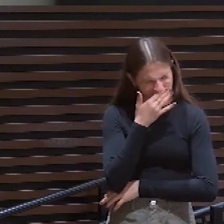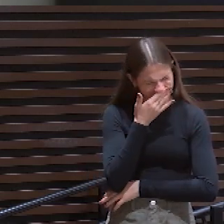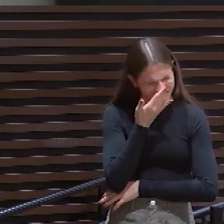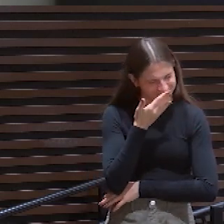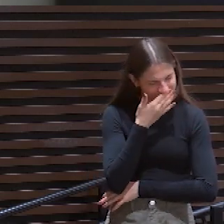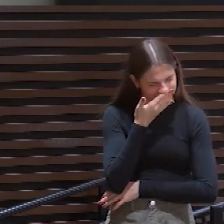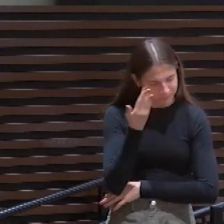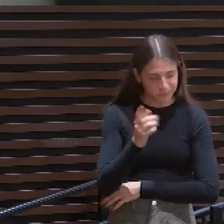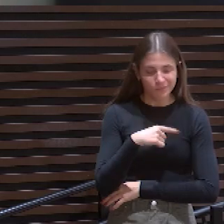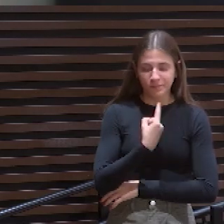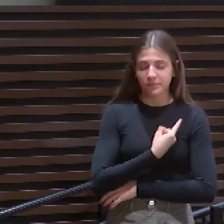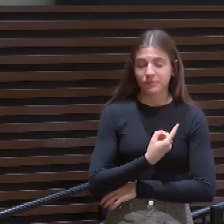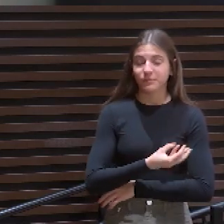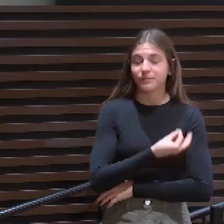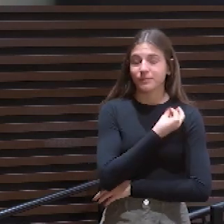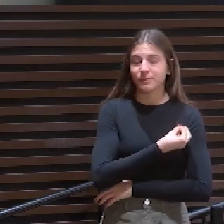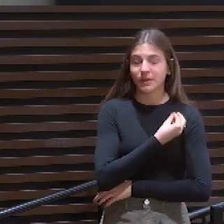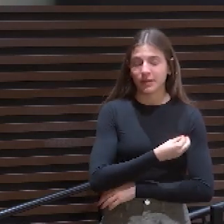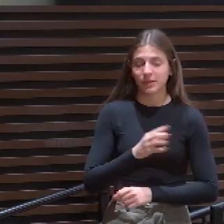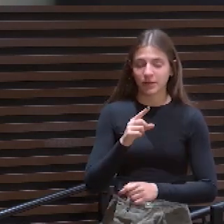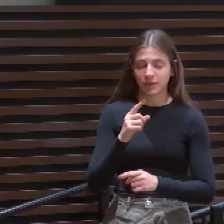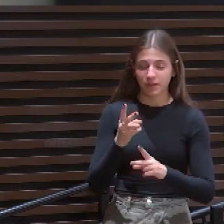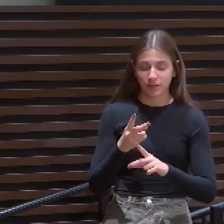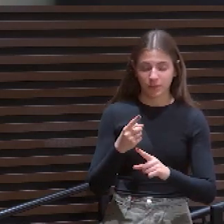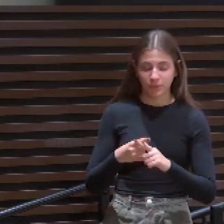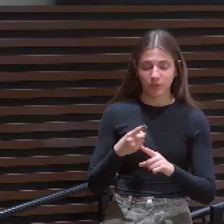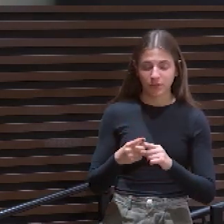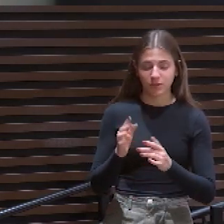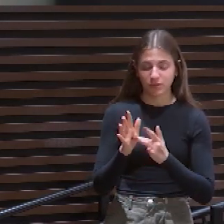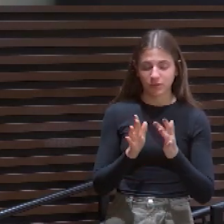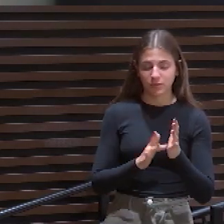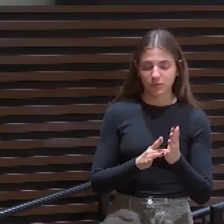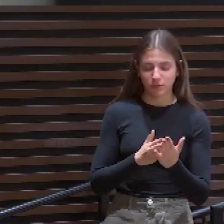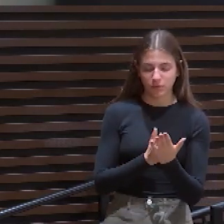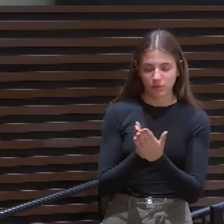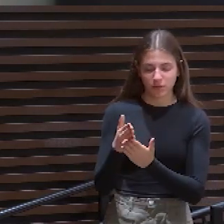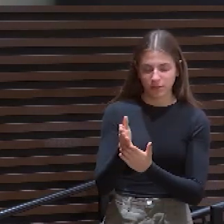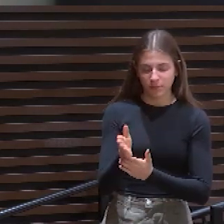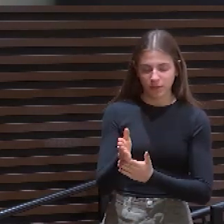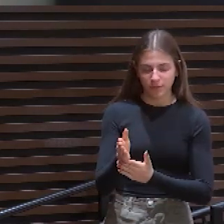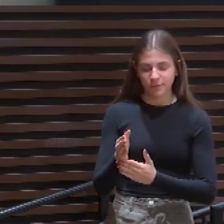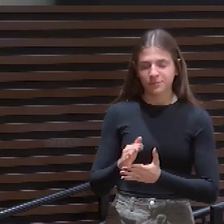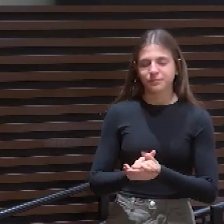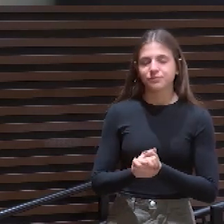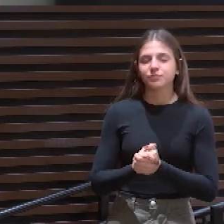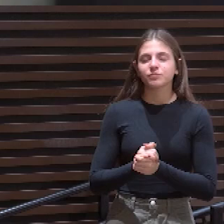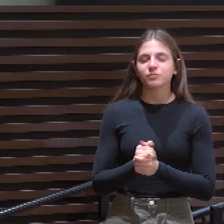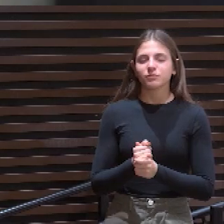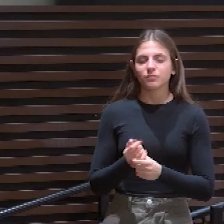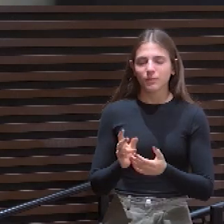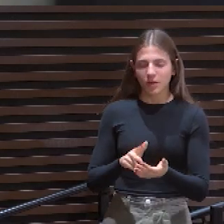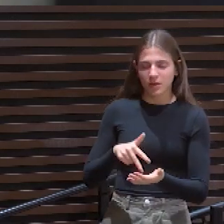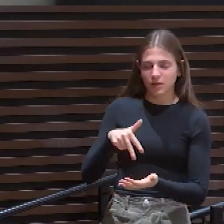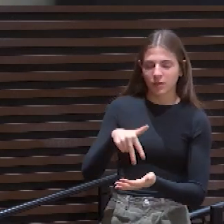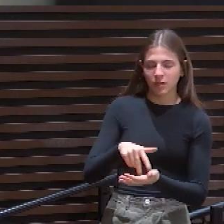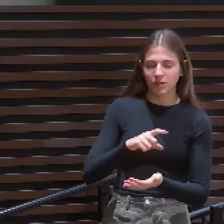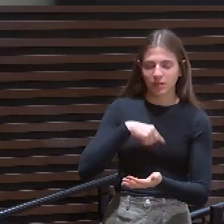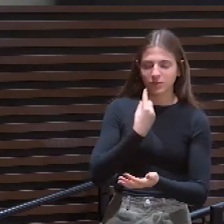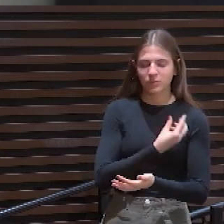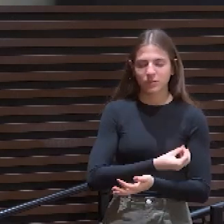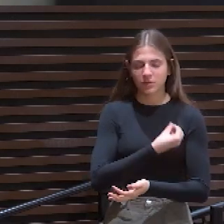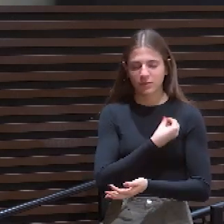nossa vida, Senhor, porque Ele é o caminho, Senhor, e endireita nossas veredas, ó Deus. Ele é a vida,